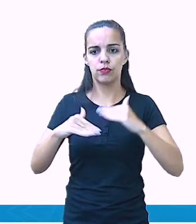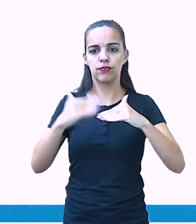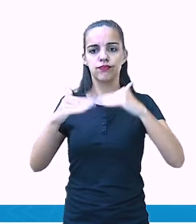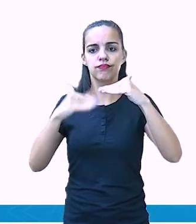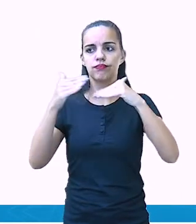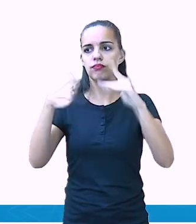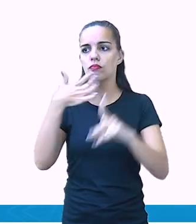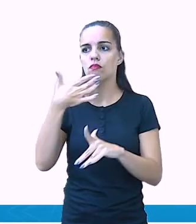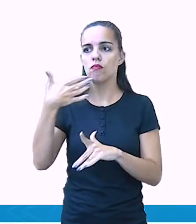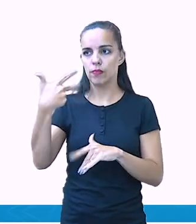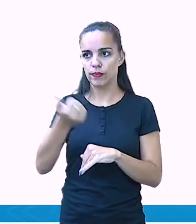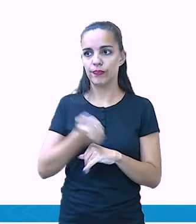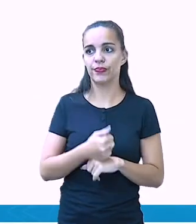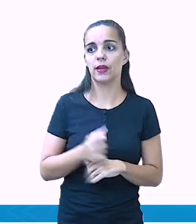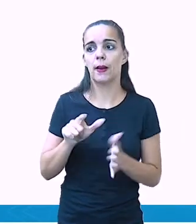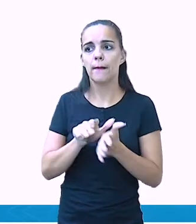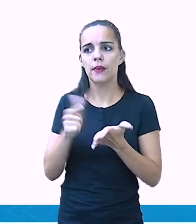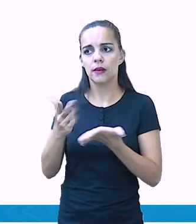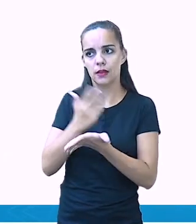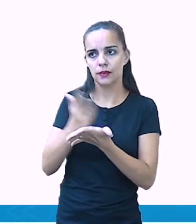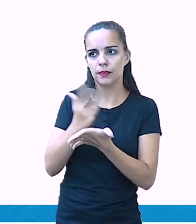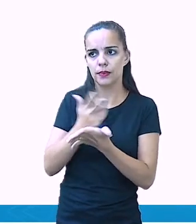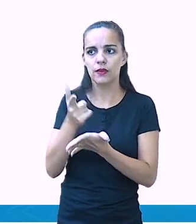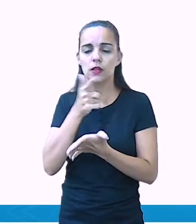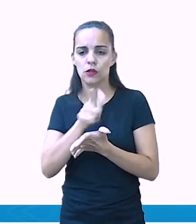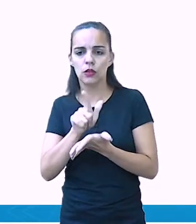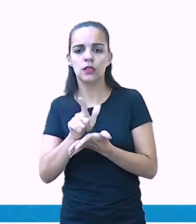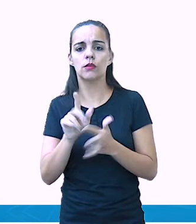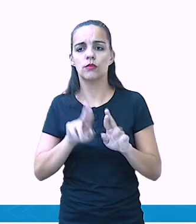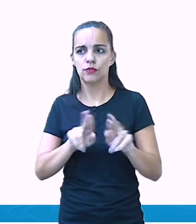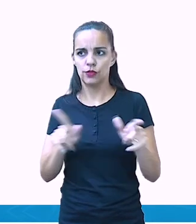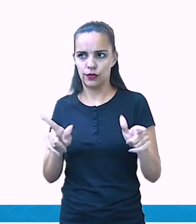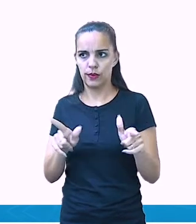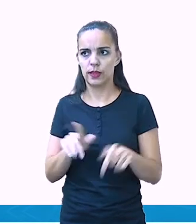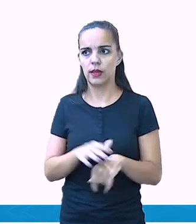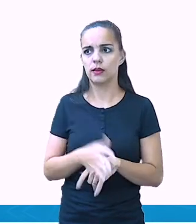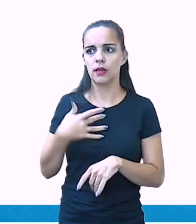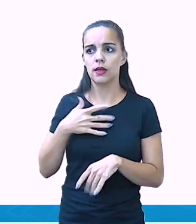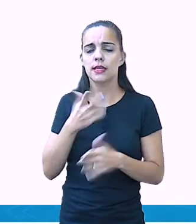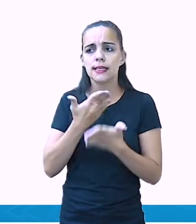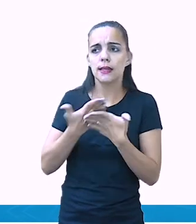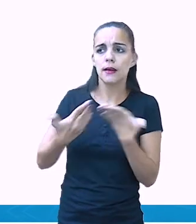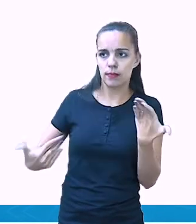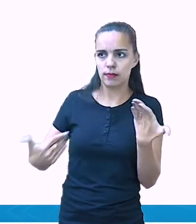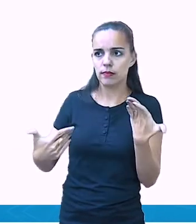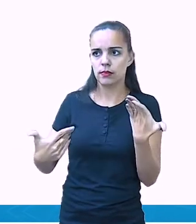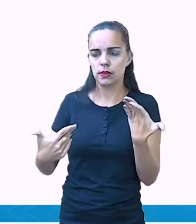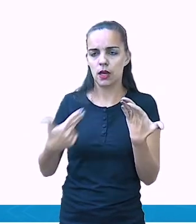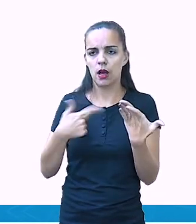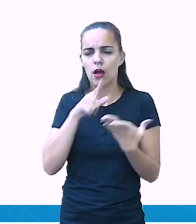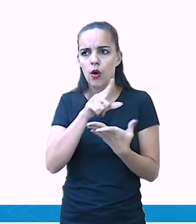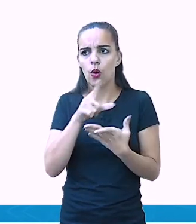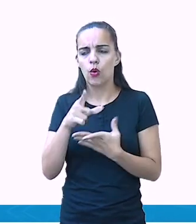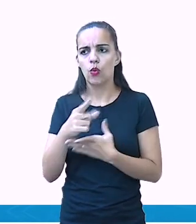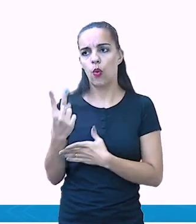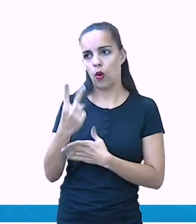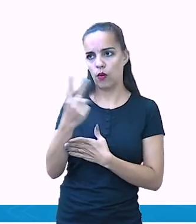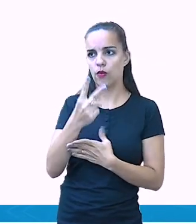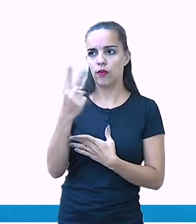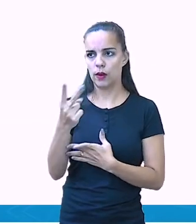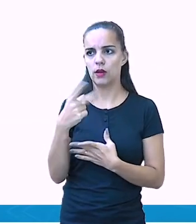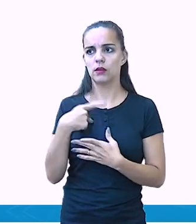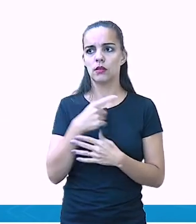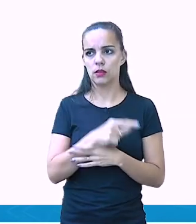e as revistas em quadrinhos tomando formatos diferentes, sem perder a sua essência, né? As